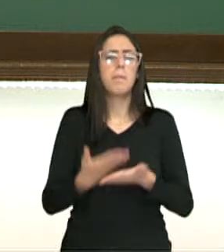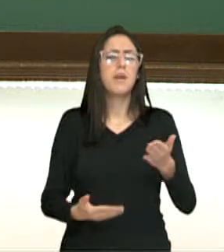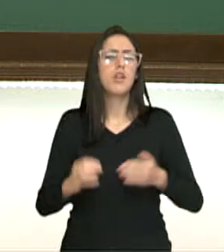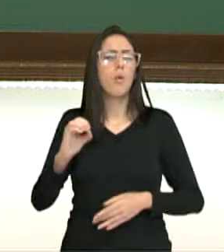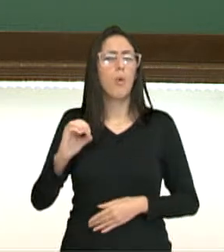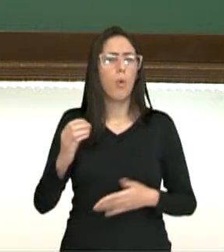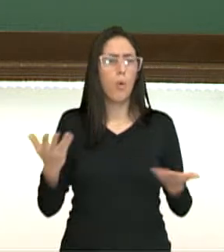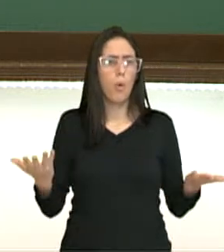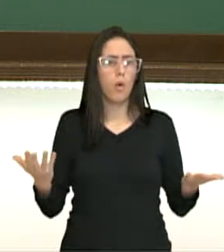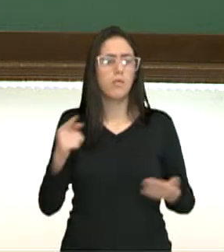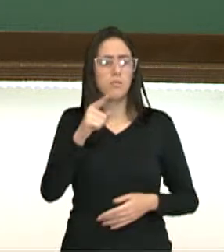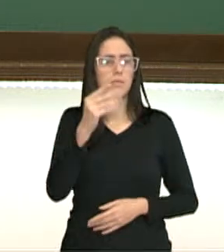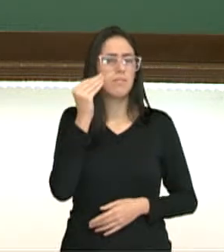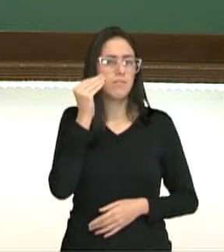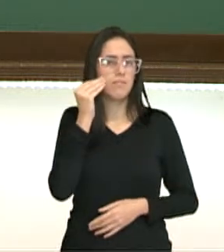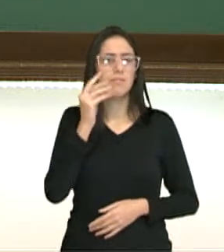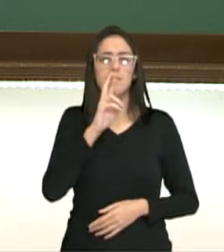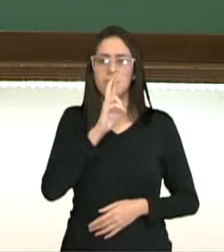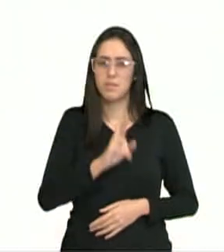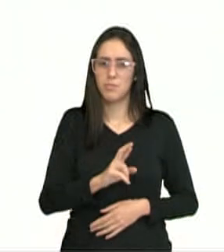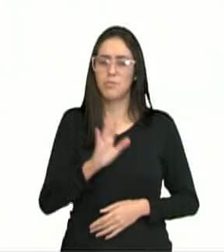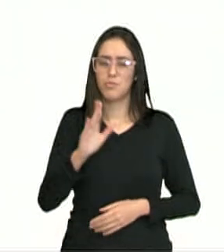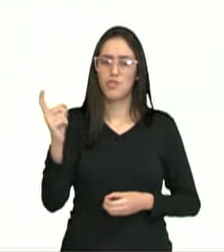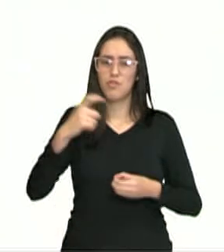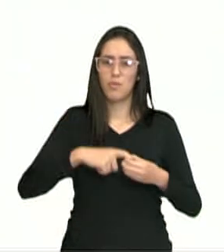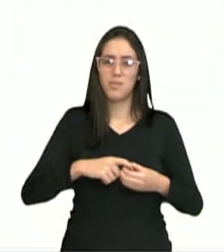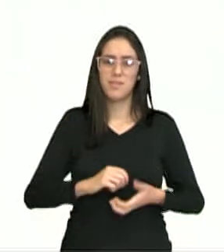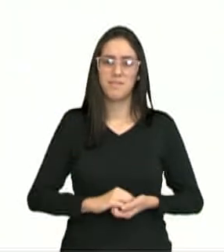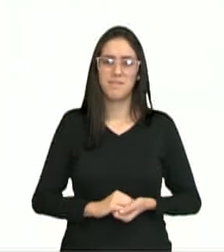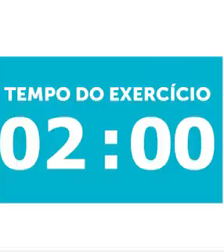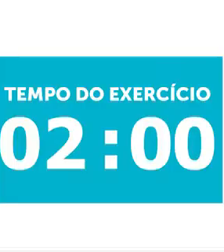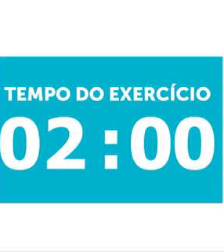apócope e voltamos aí na sequência.